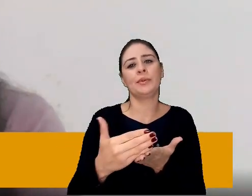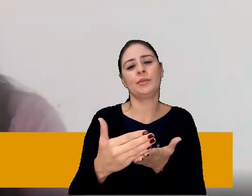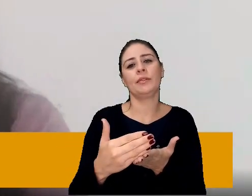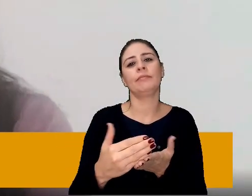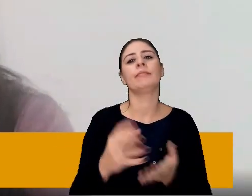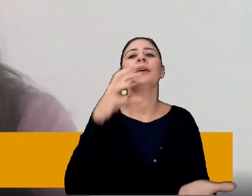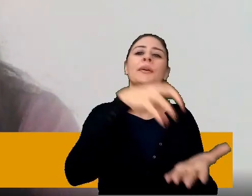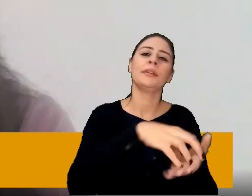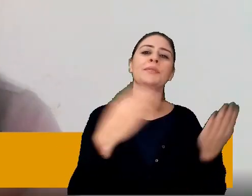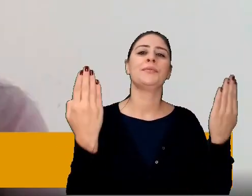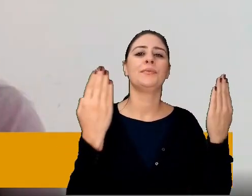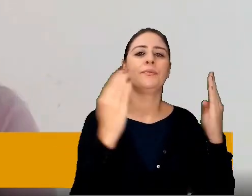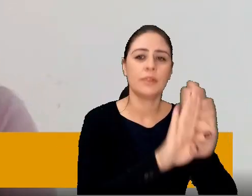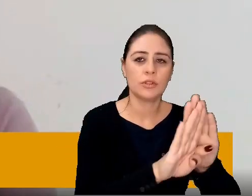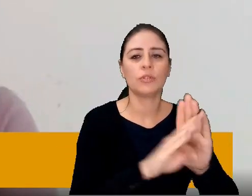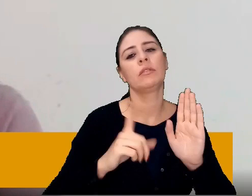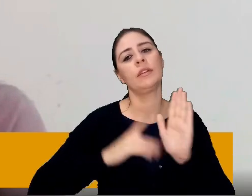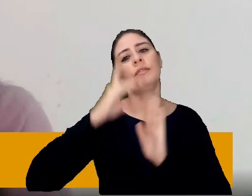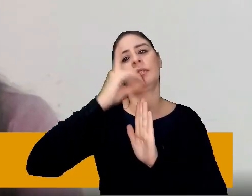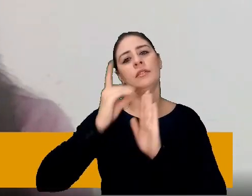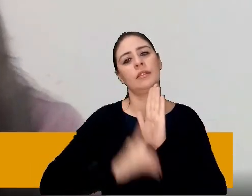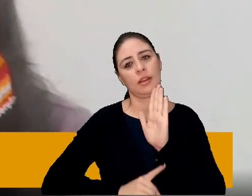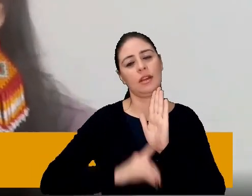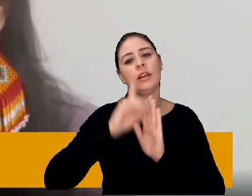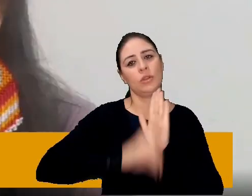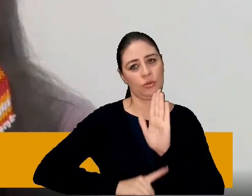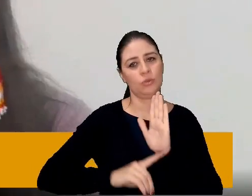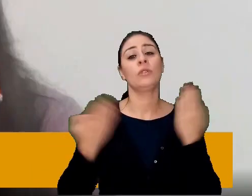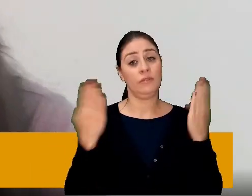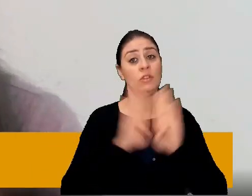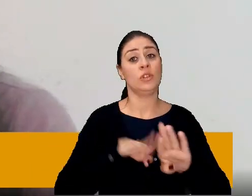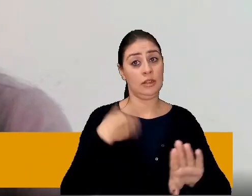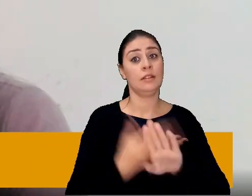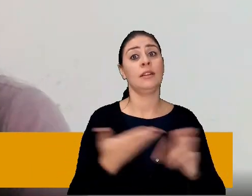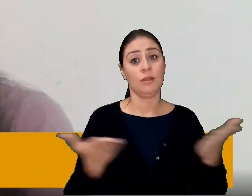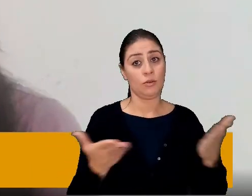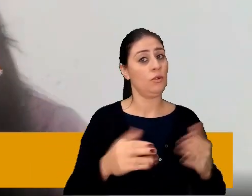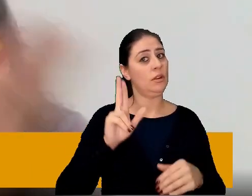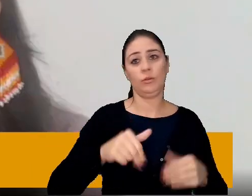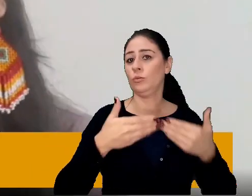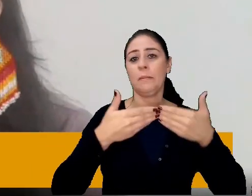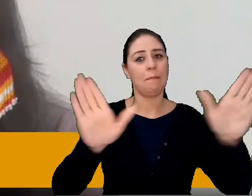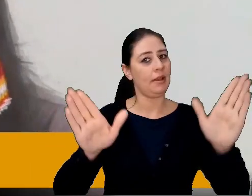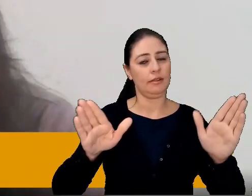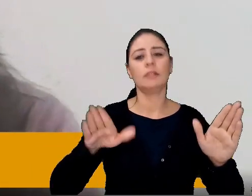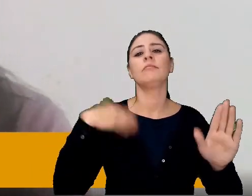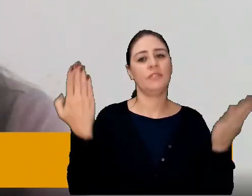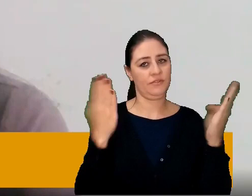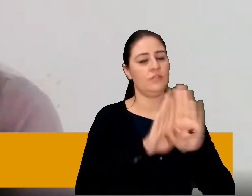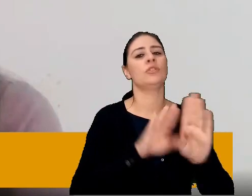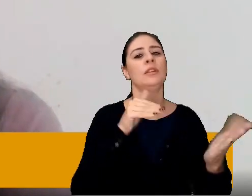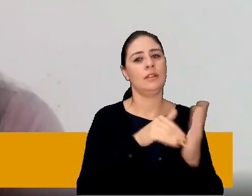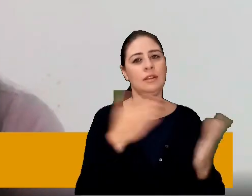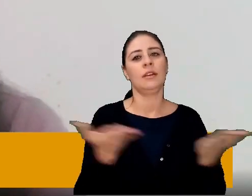nem tinha terminado direito aquele espaço, a pandemia veio. Então, a aldeia teve que ser fechada, né? A FUNAI entrou com decreto, o portão está fechado até hoje.